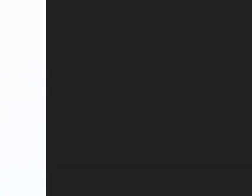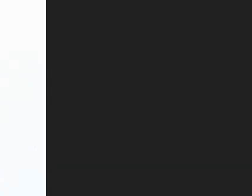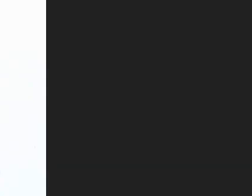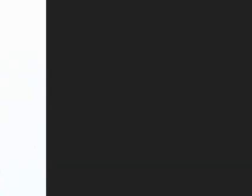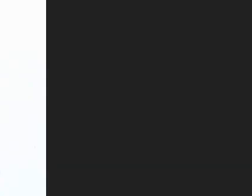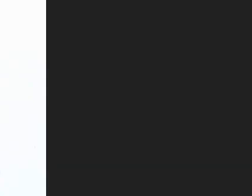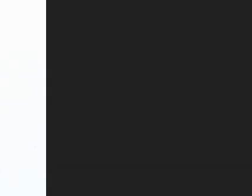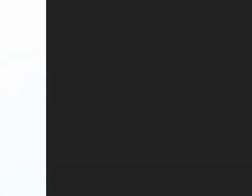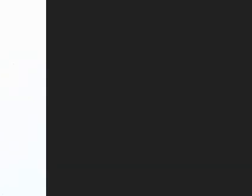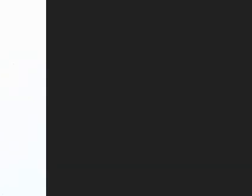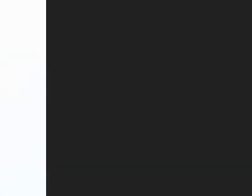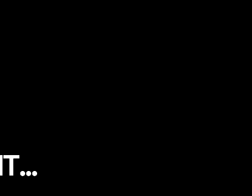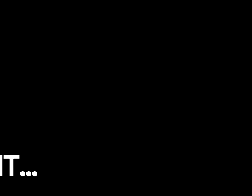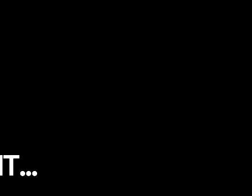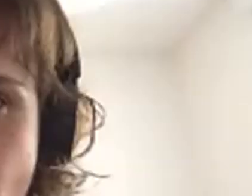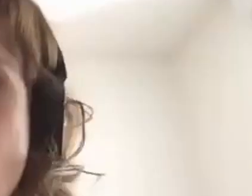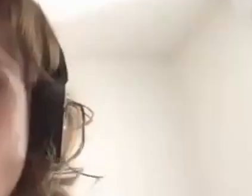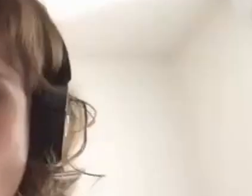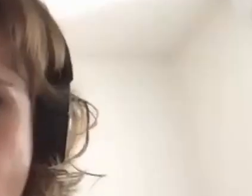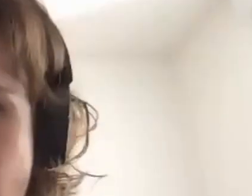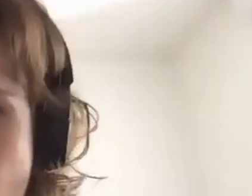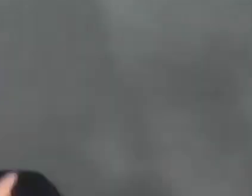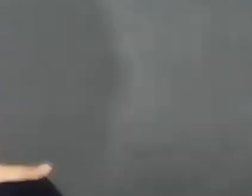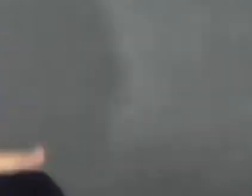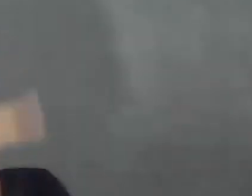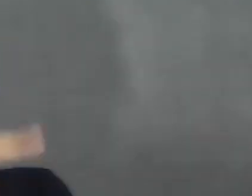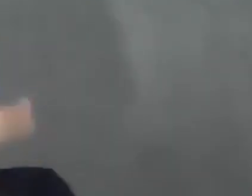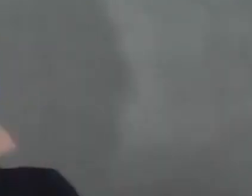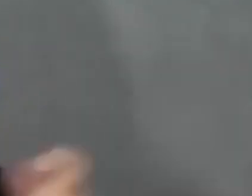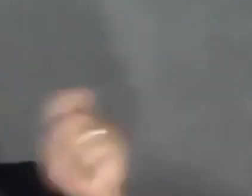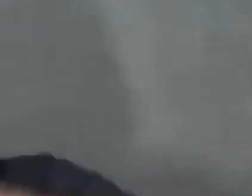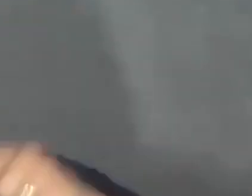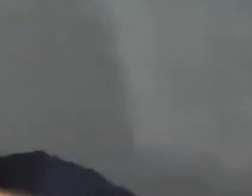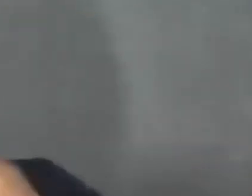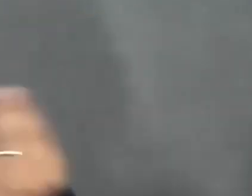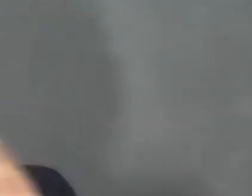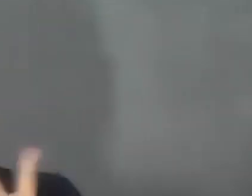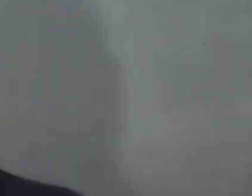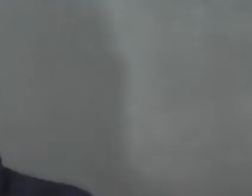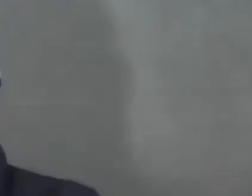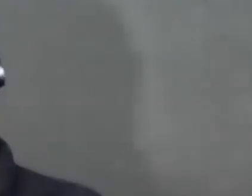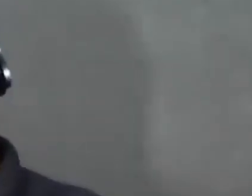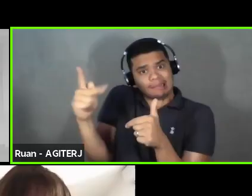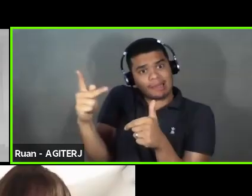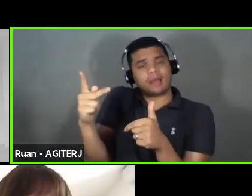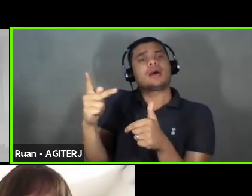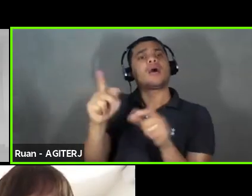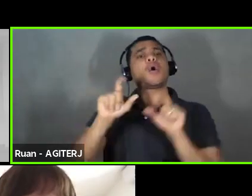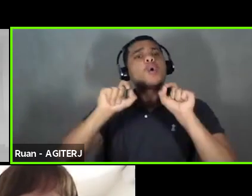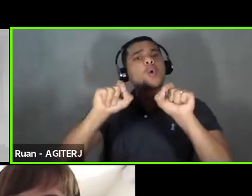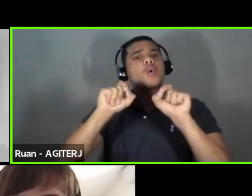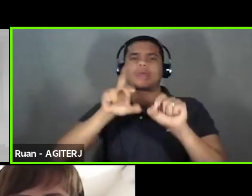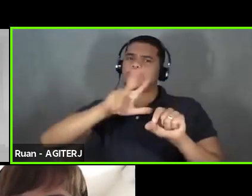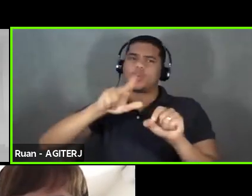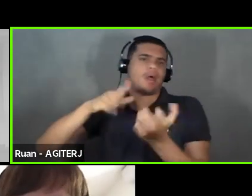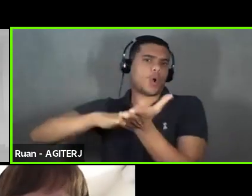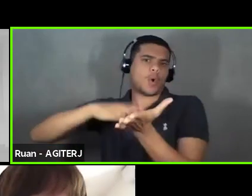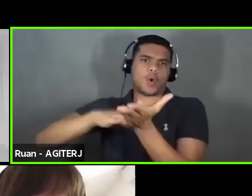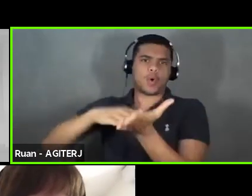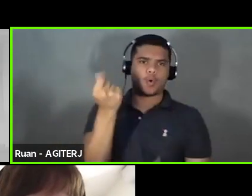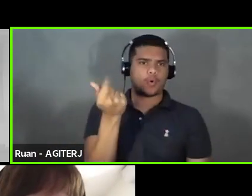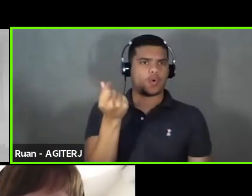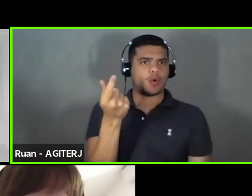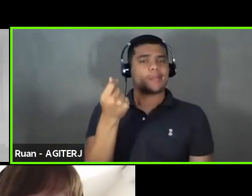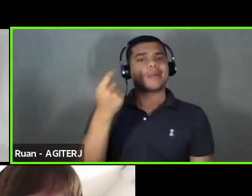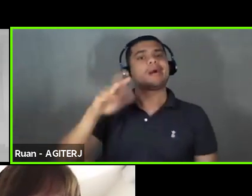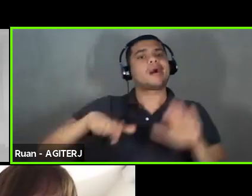mas para quem tá no mercado editorial, você pode usar para se beneficiar do seu trabalho, mas a editora não vai te cobrar isso e talvez nem